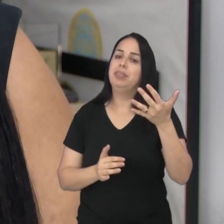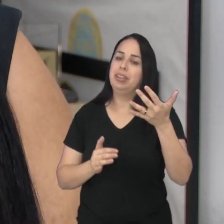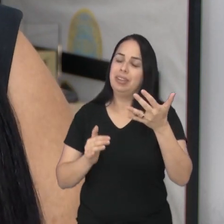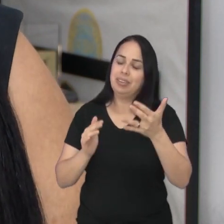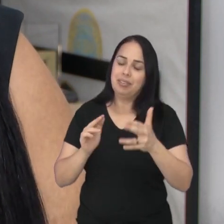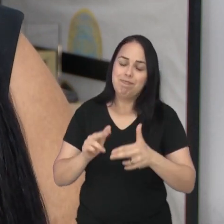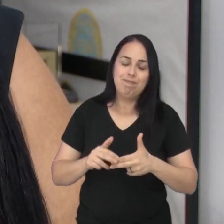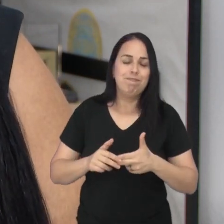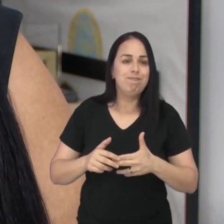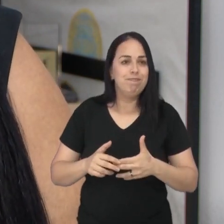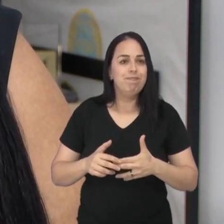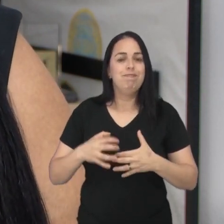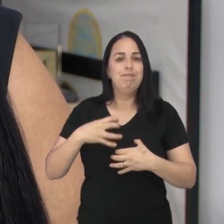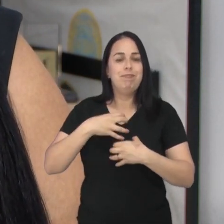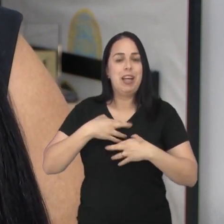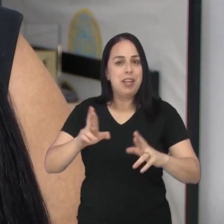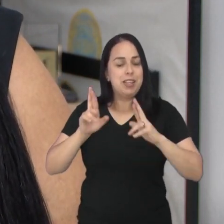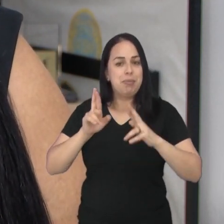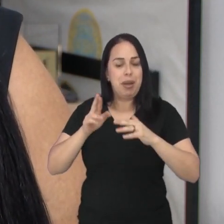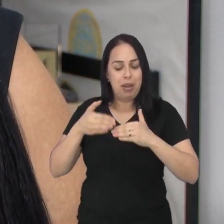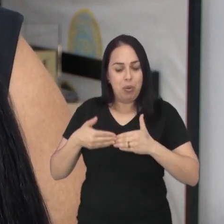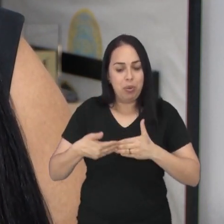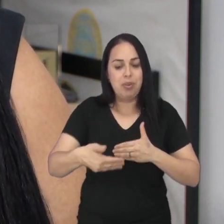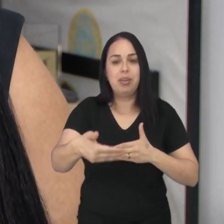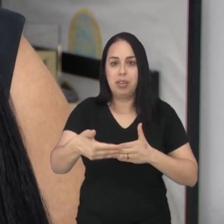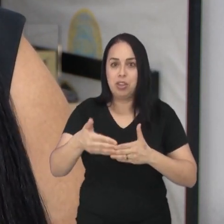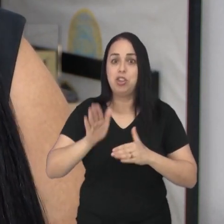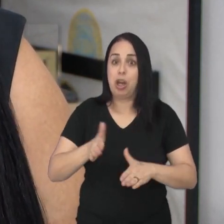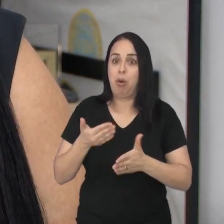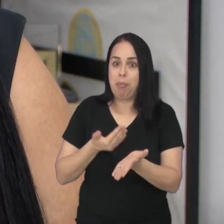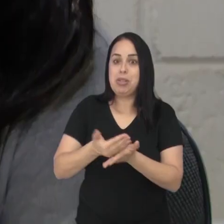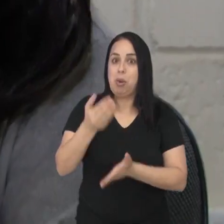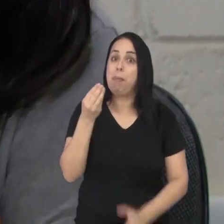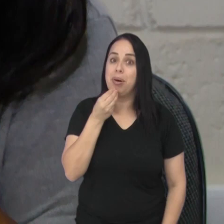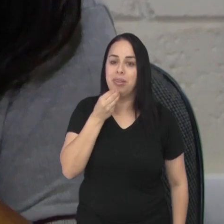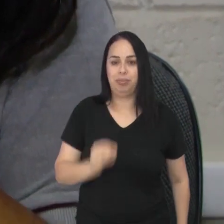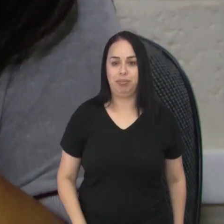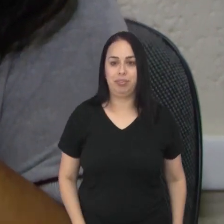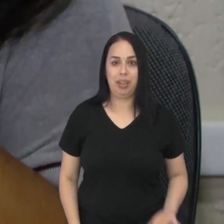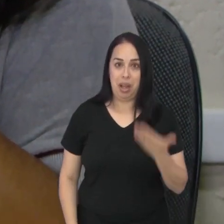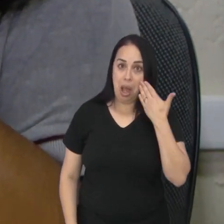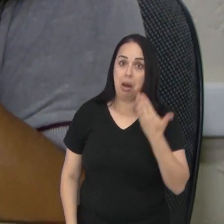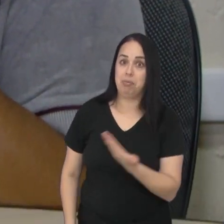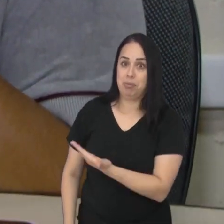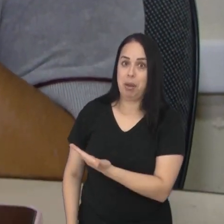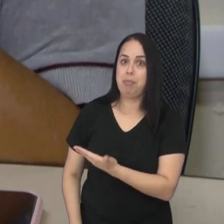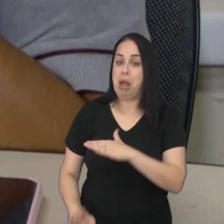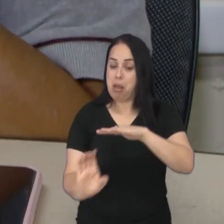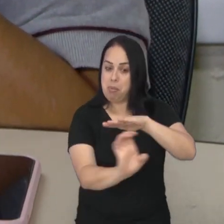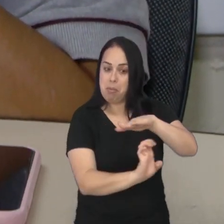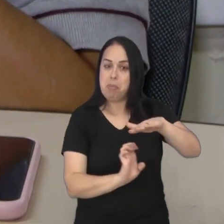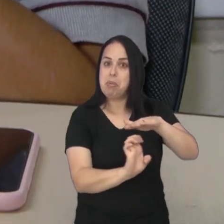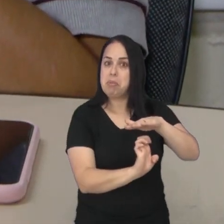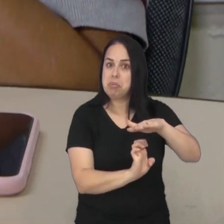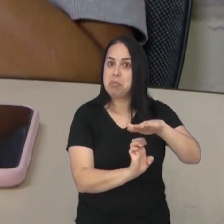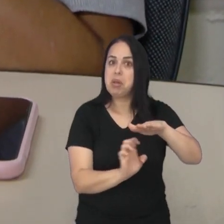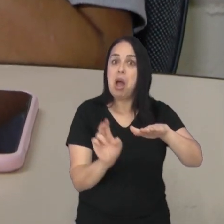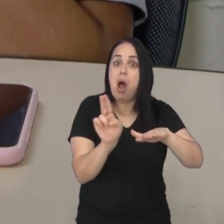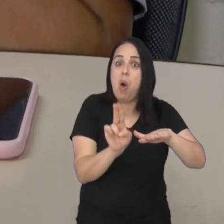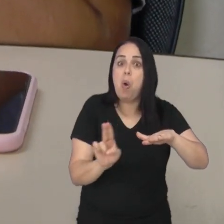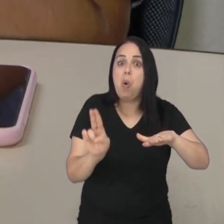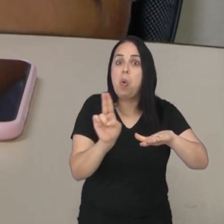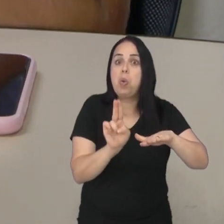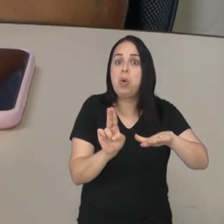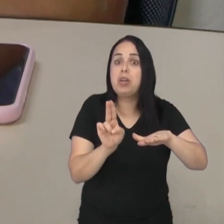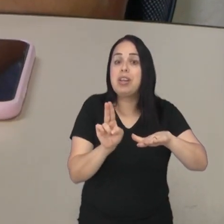Então, assim, a gente sente um ano de 2024 bem aquecido. A Laís já percebeu que a empresa tem usado cada